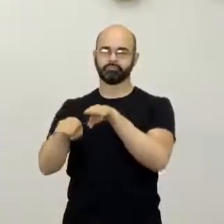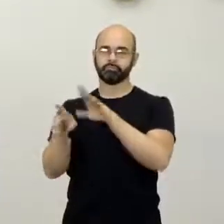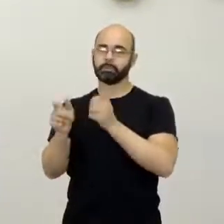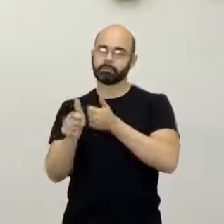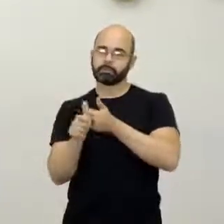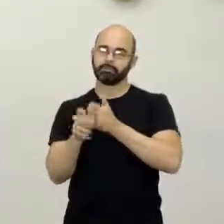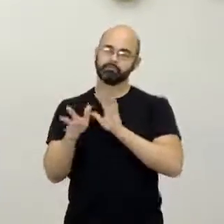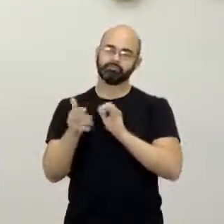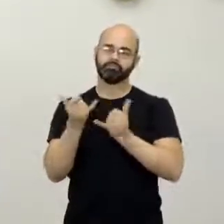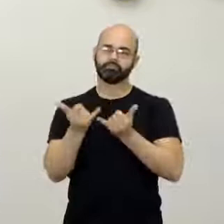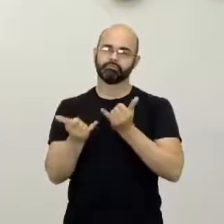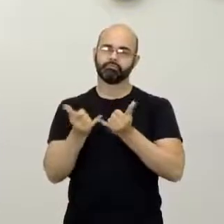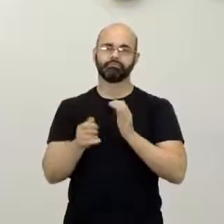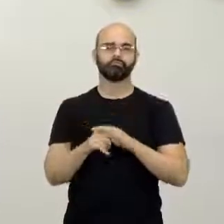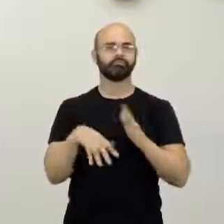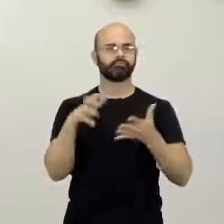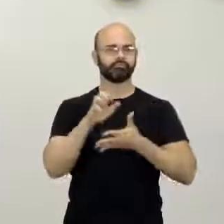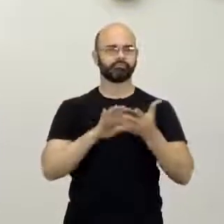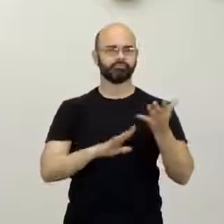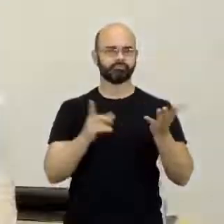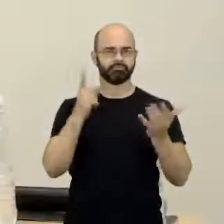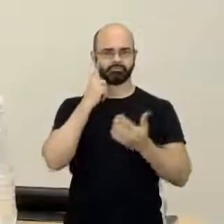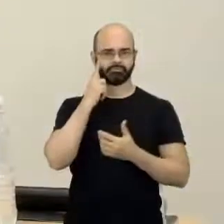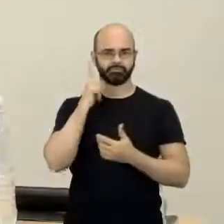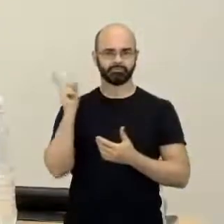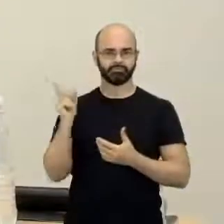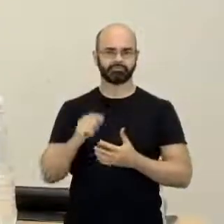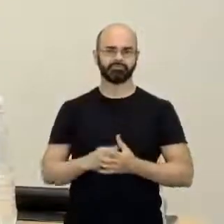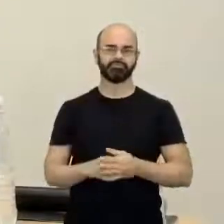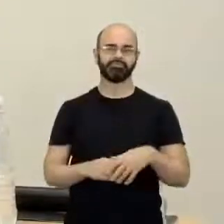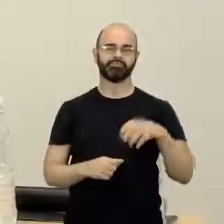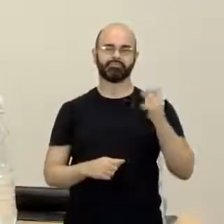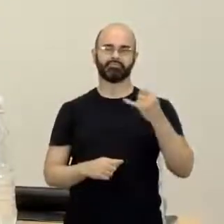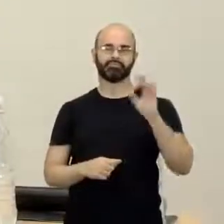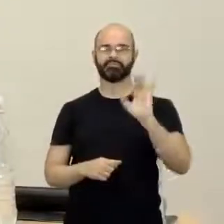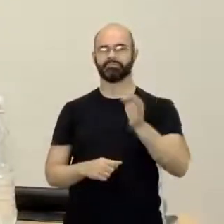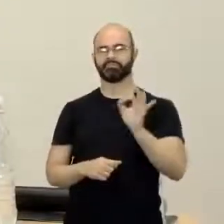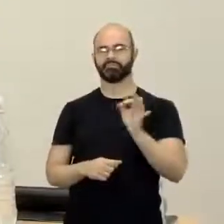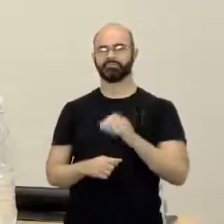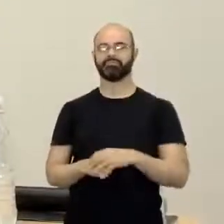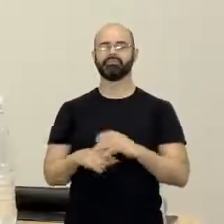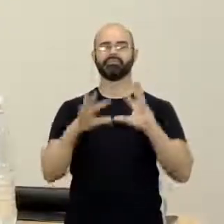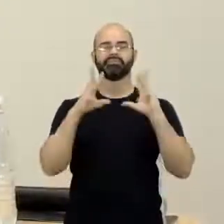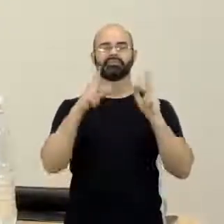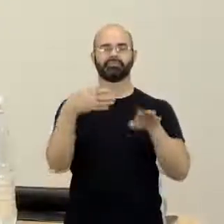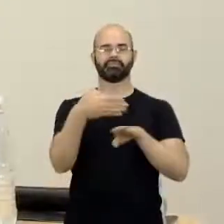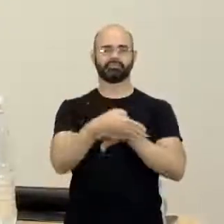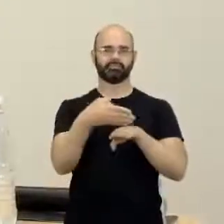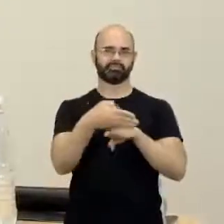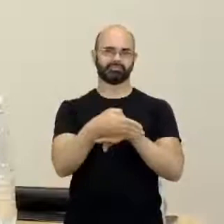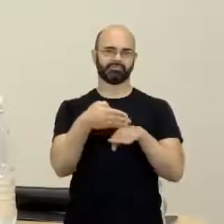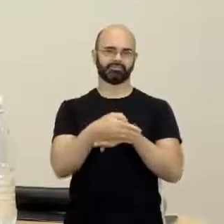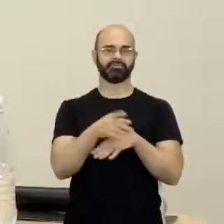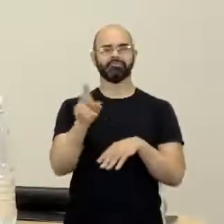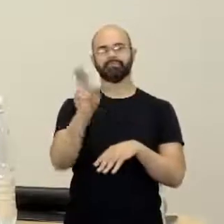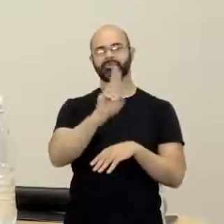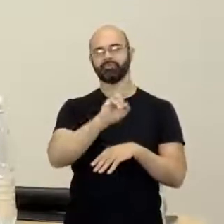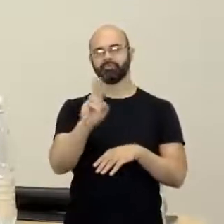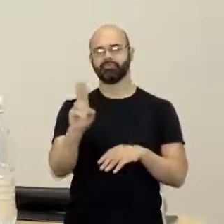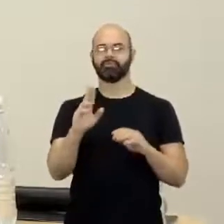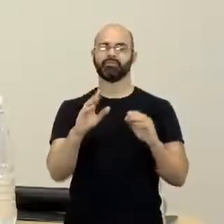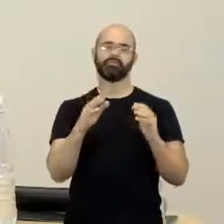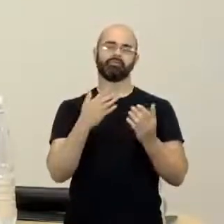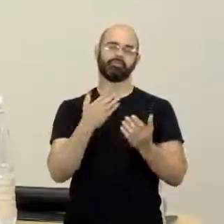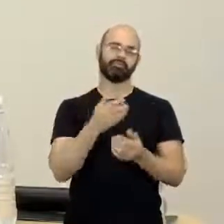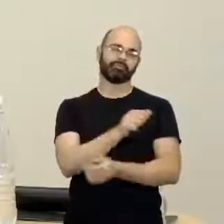próximas. Vamos lá, uma atividade, professora Juliana? Vamos aí! Todo mundo participando agora, mande o nome do estudante, o